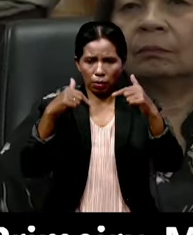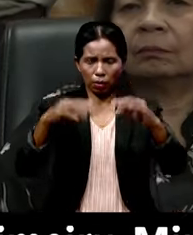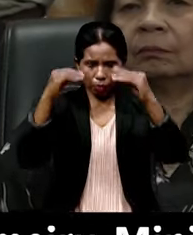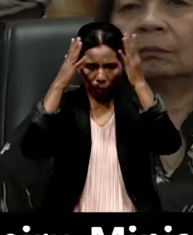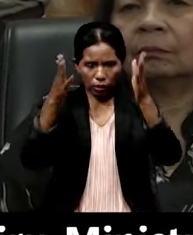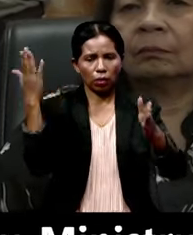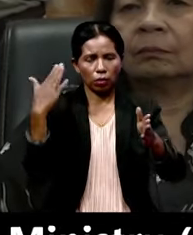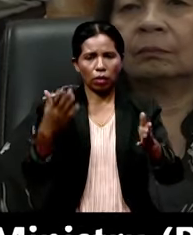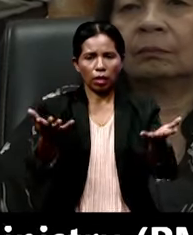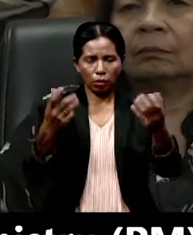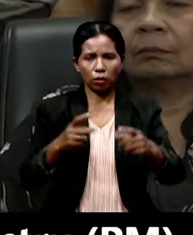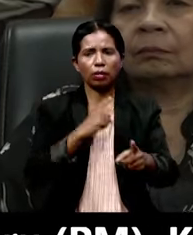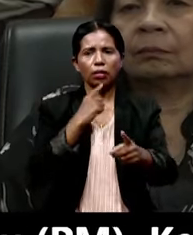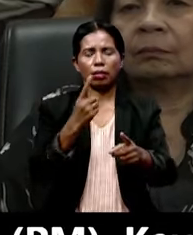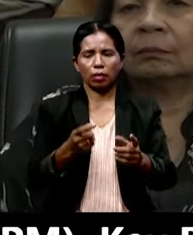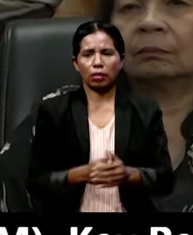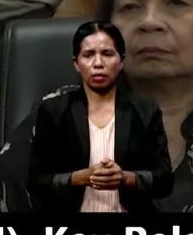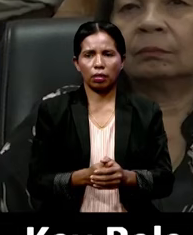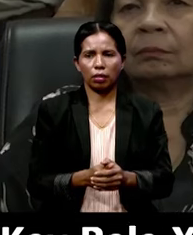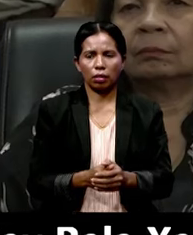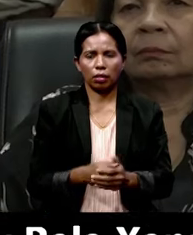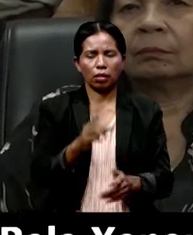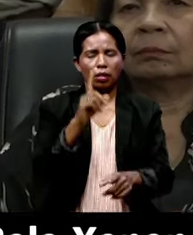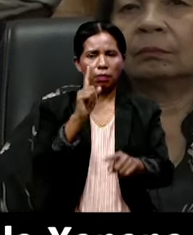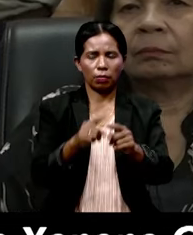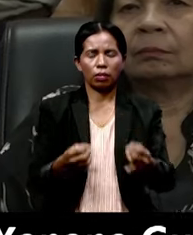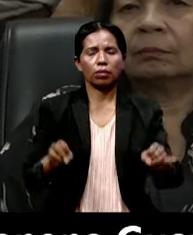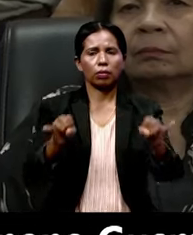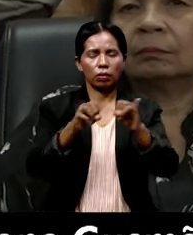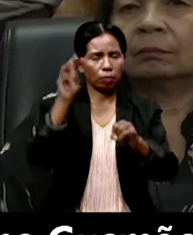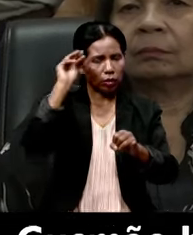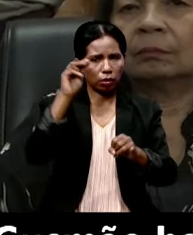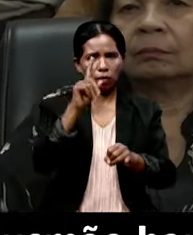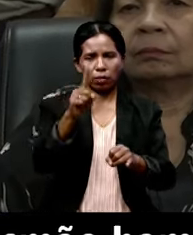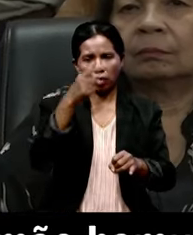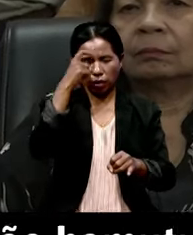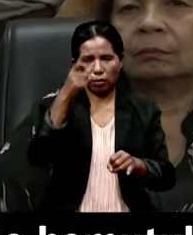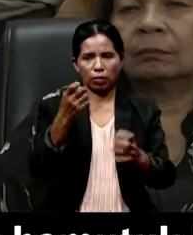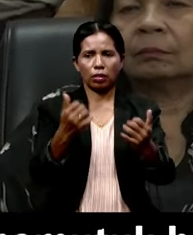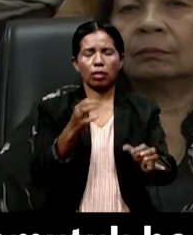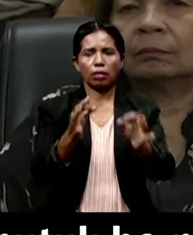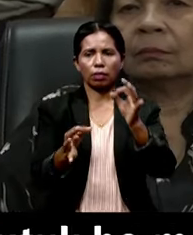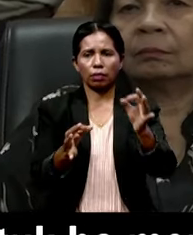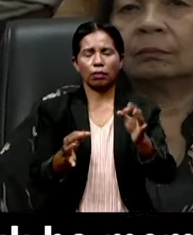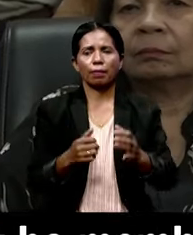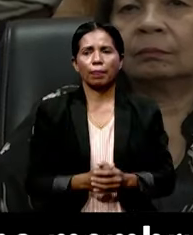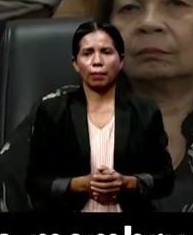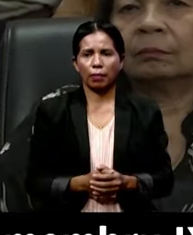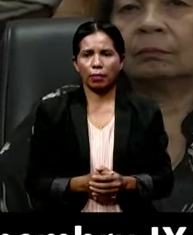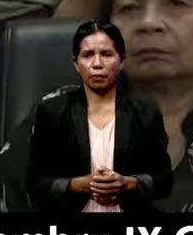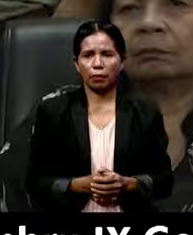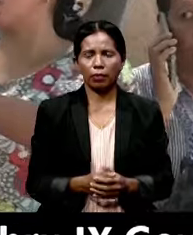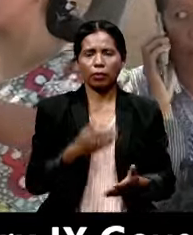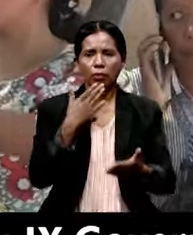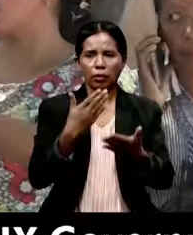pensamento rasi. A mim, a bela começa instituída, misteroida. Também não é mais, se cara que dá nem mais acontece, mas